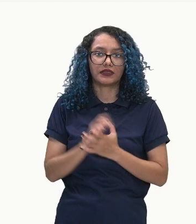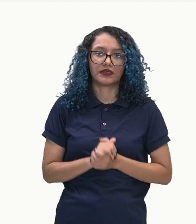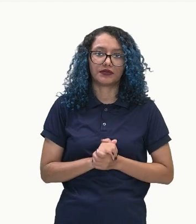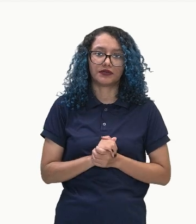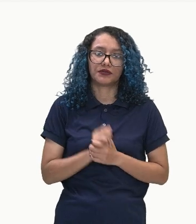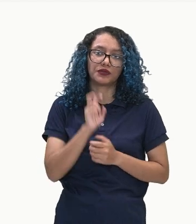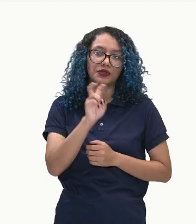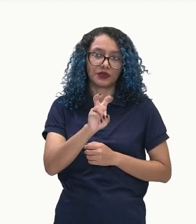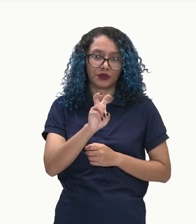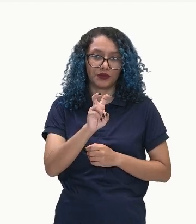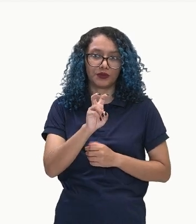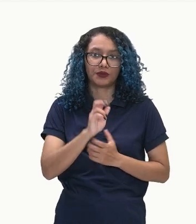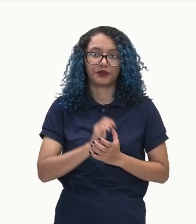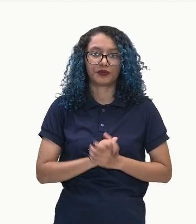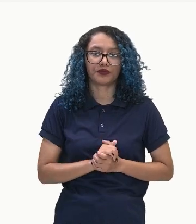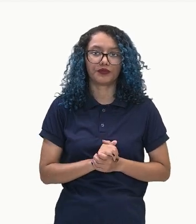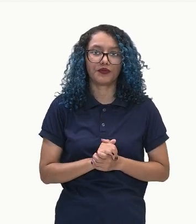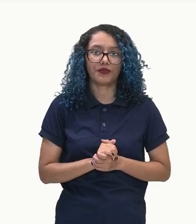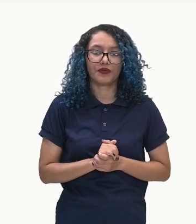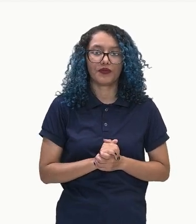por 5 metros